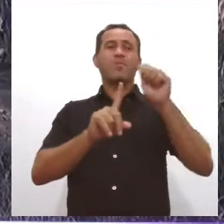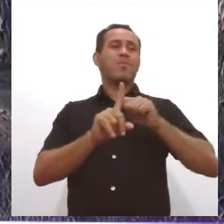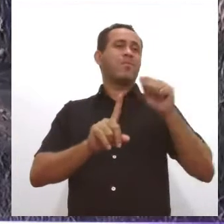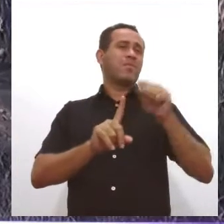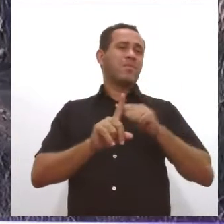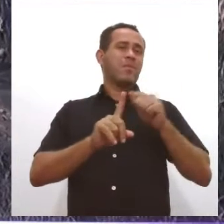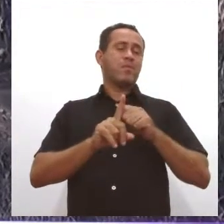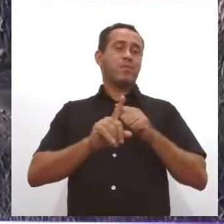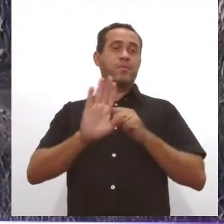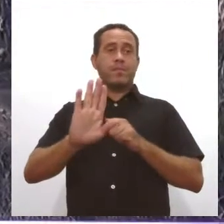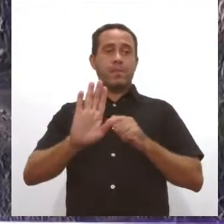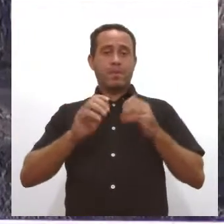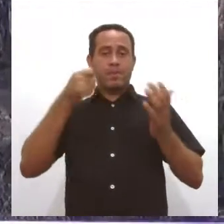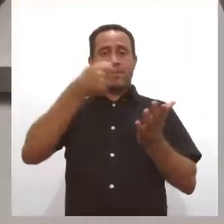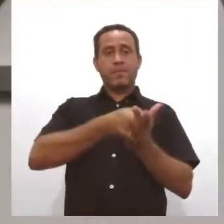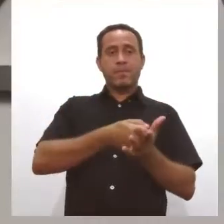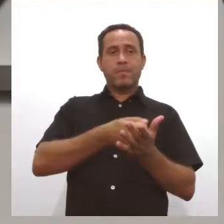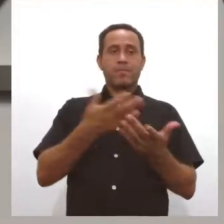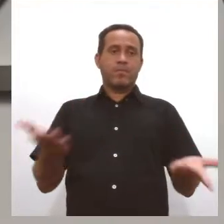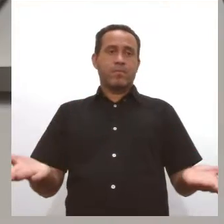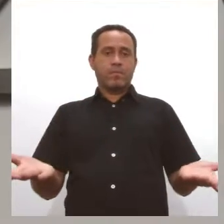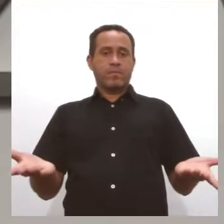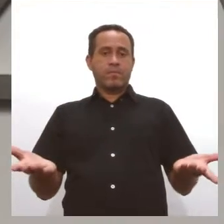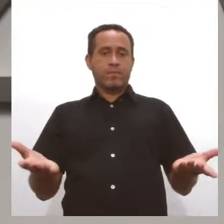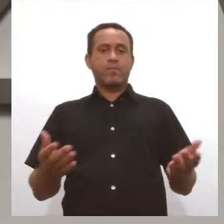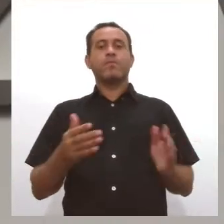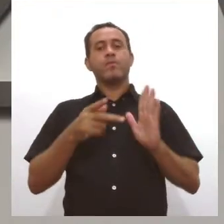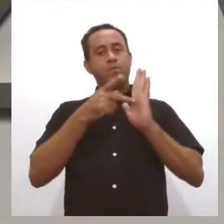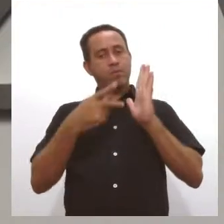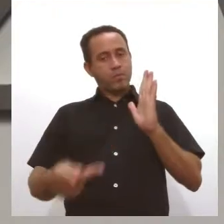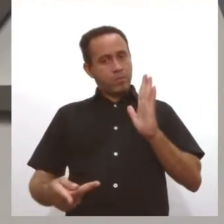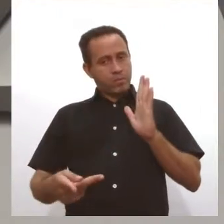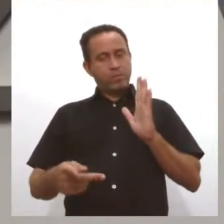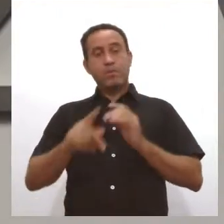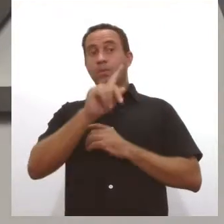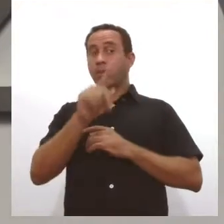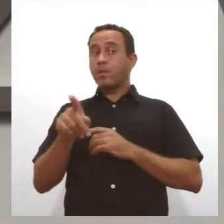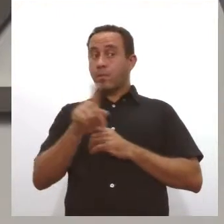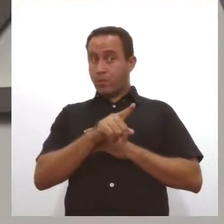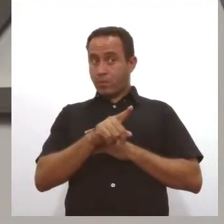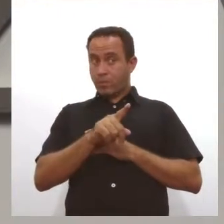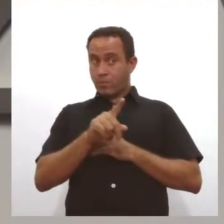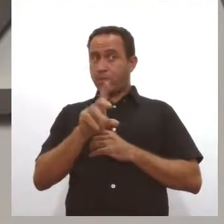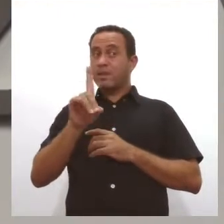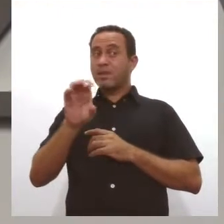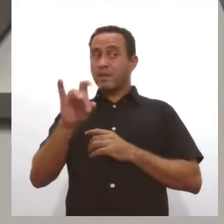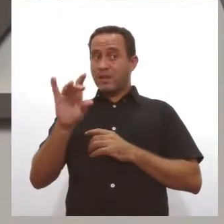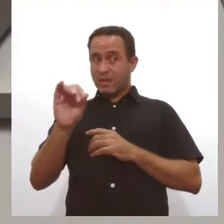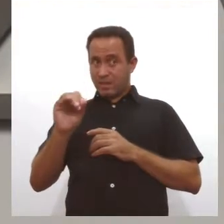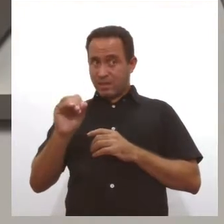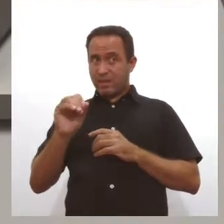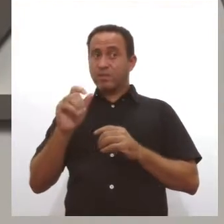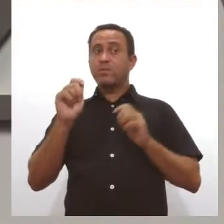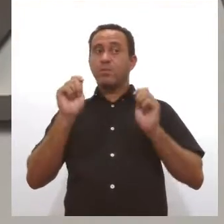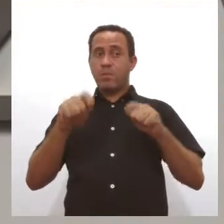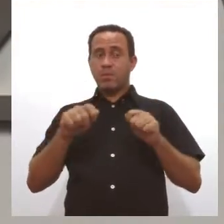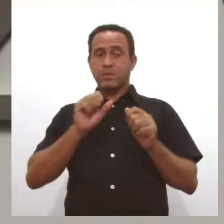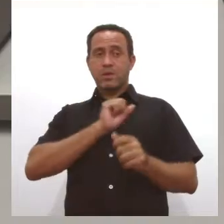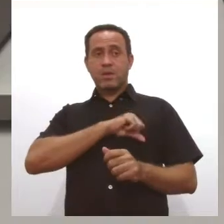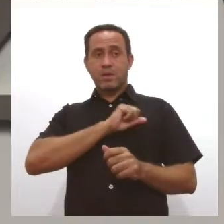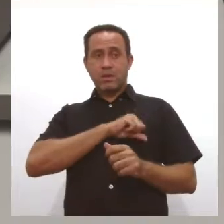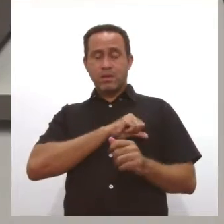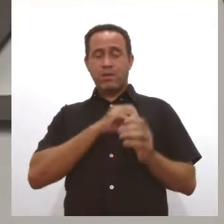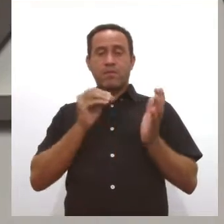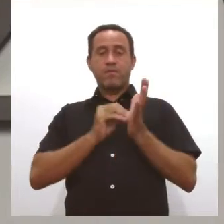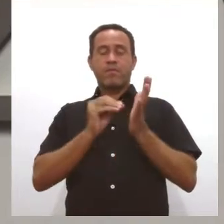recebendo os boletos de cobrança. Geórgio protocolou um projeto para proibir que a DESO possa inscrever os clientes no Serasa por falta